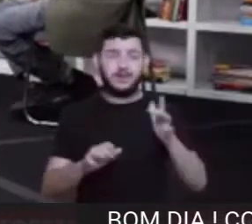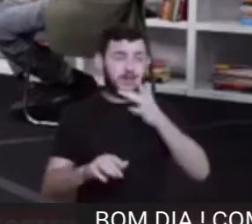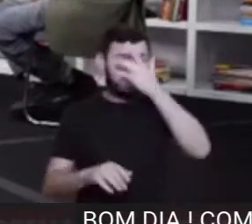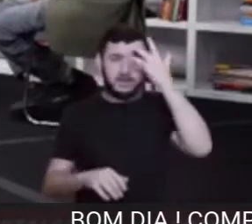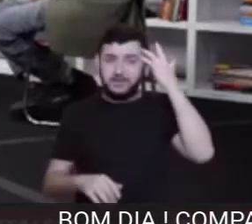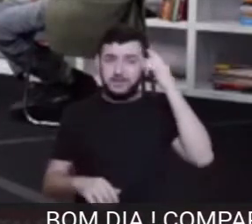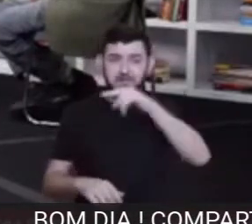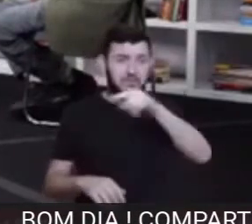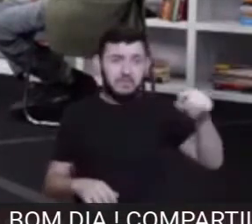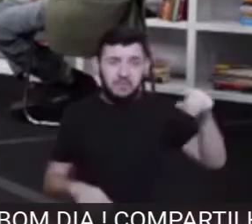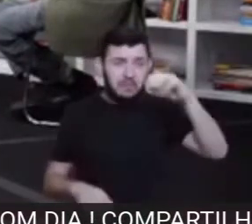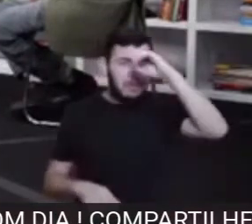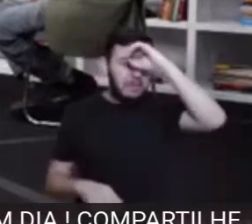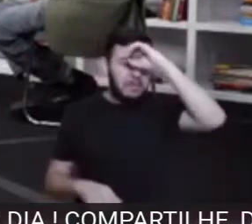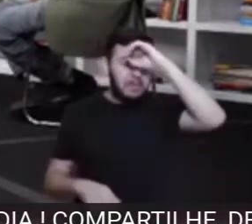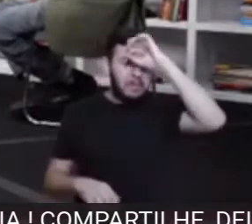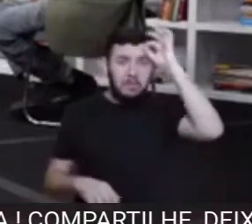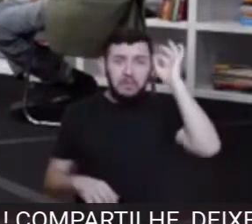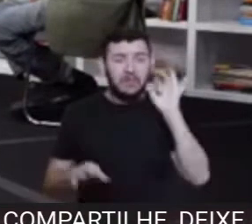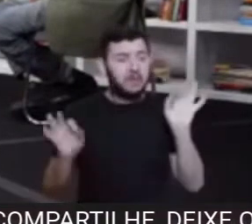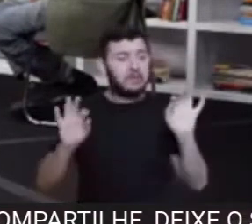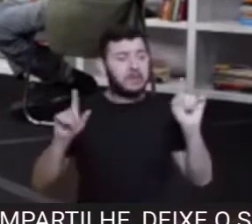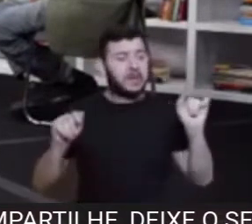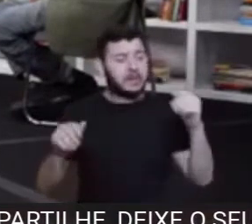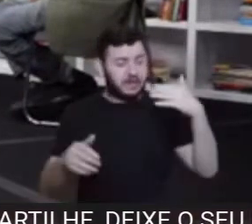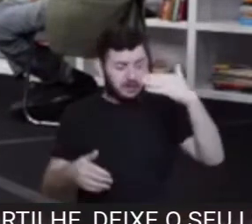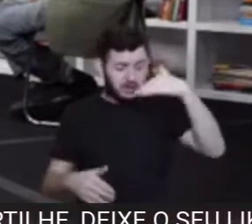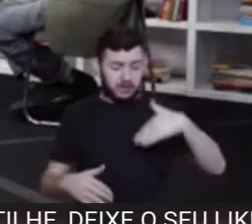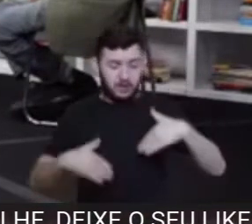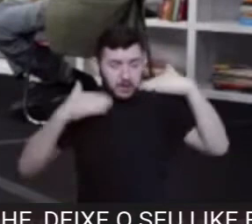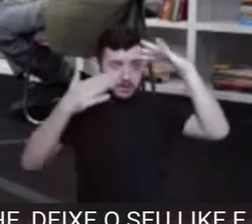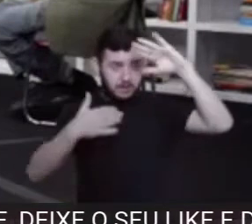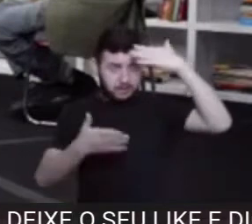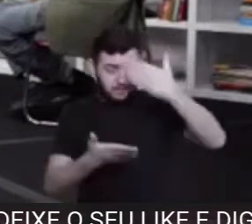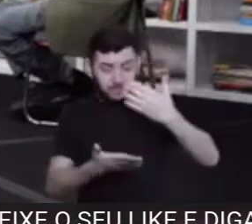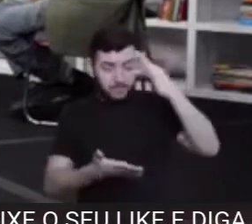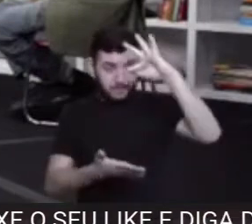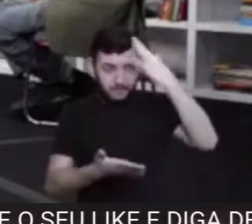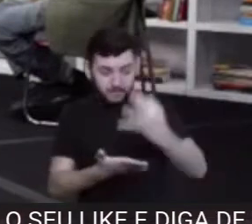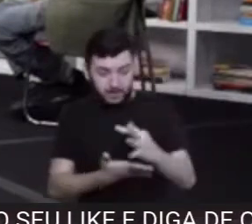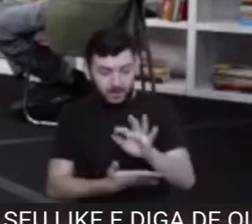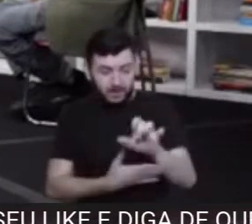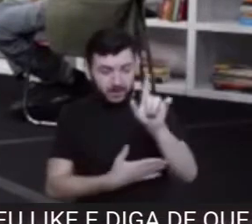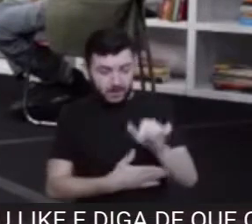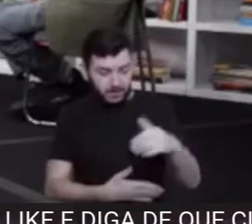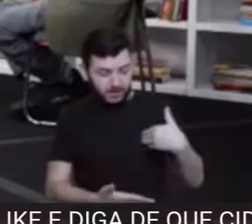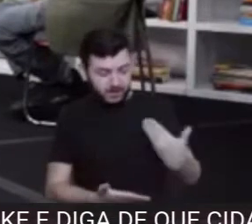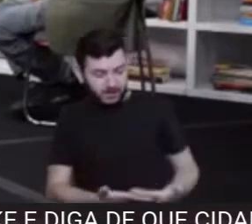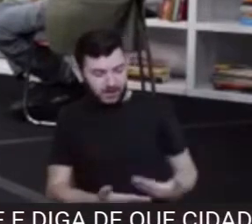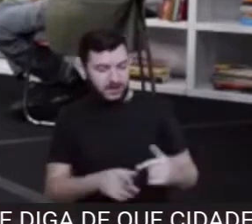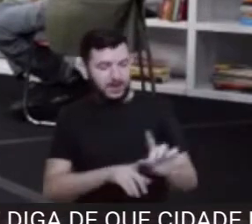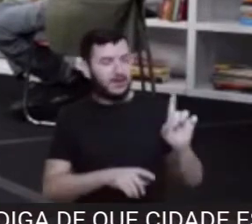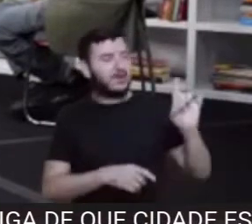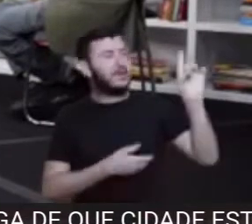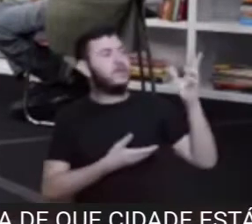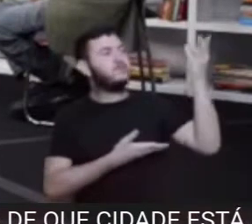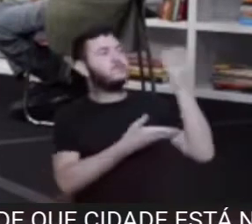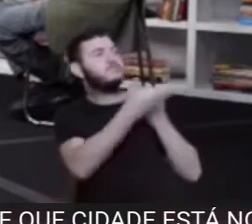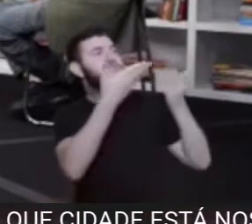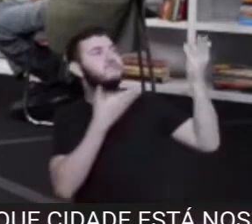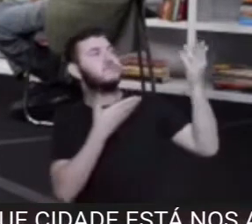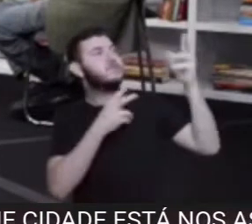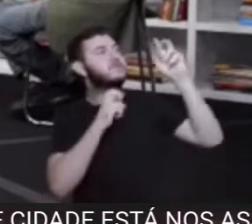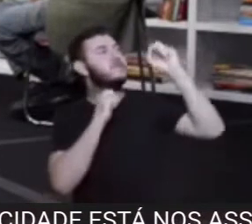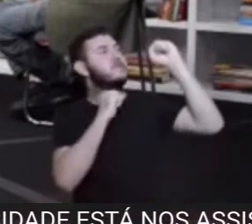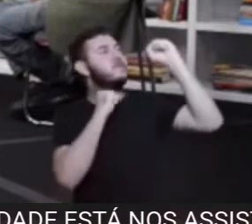as pessoas não sabiam da minha relação com Deus, que é muito forte. Eu digo sempre, é tão forte que eu saí